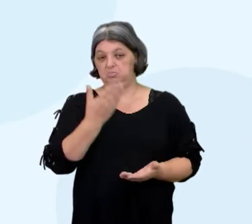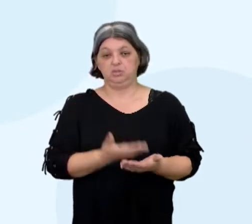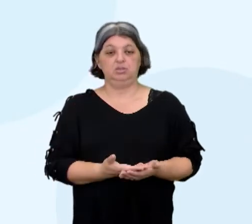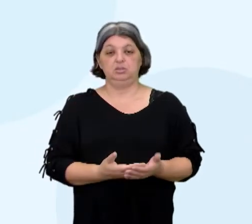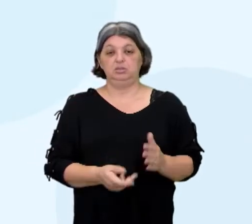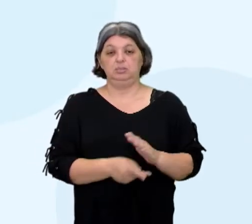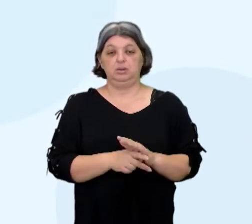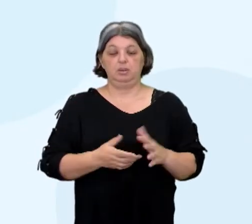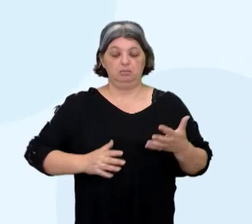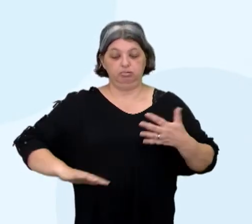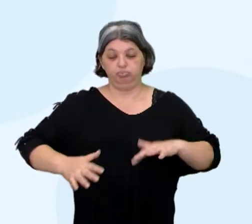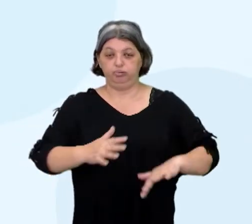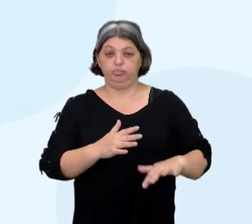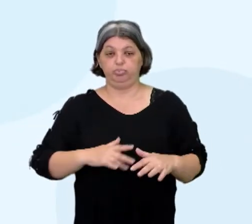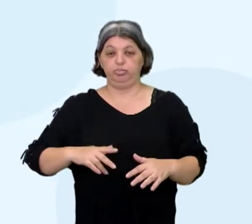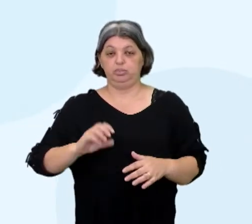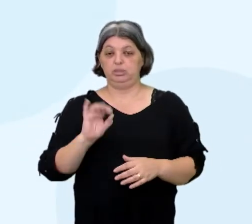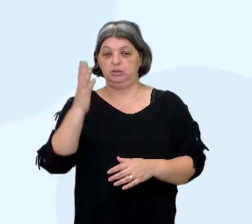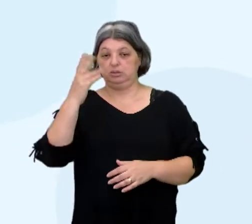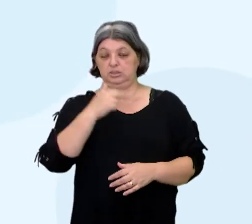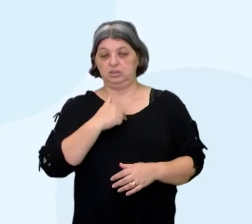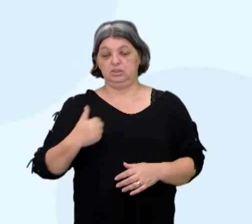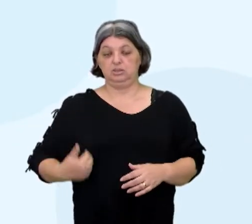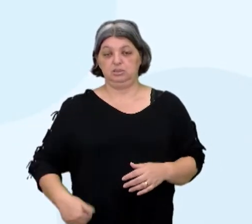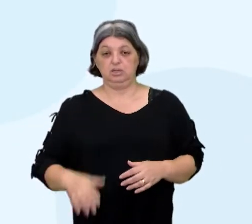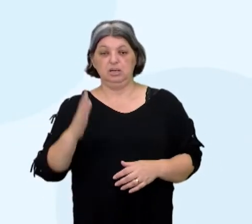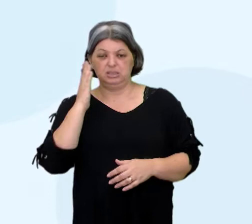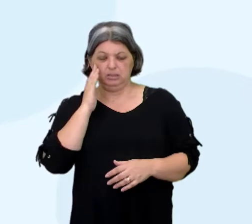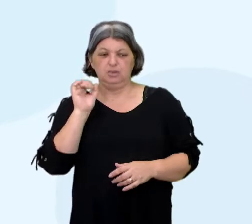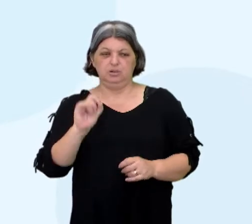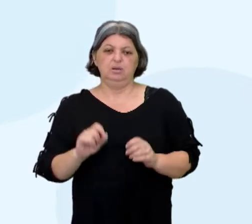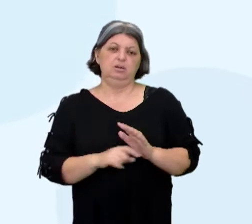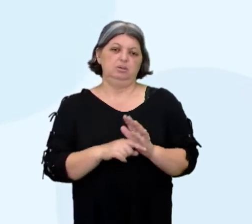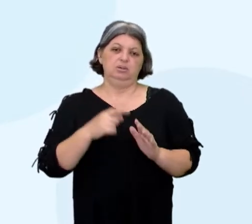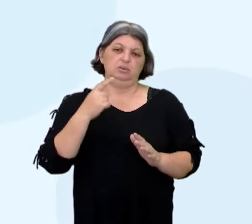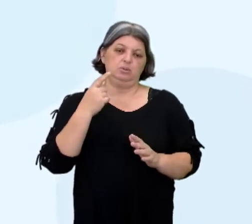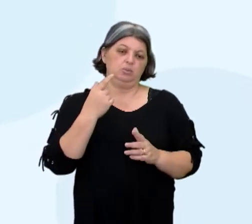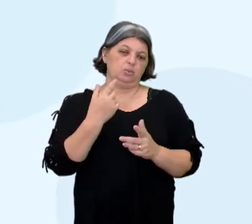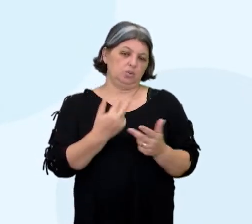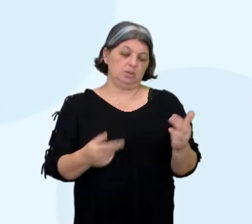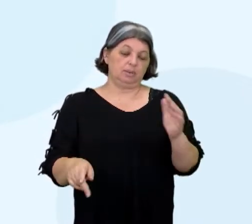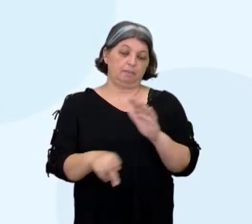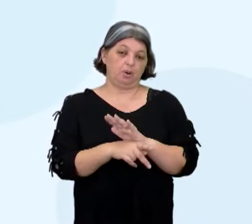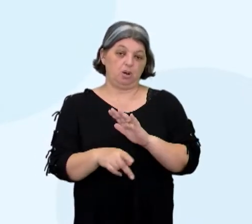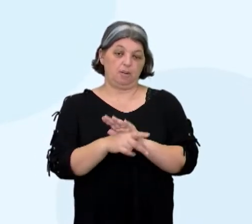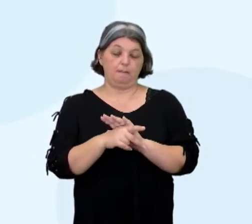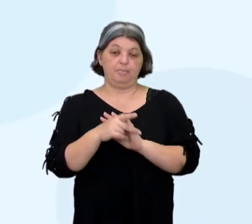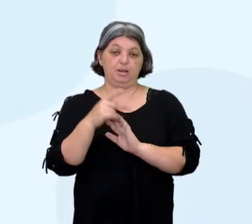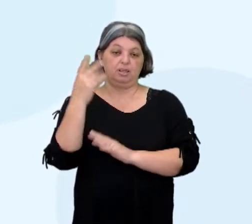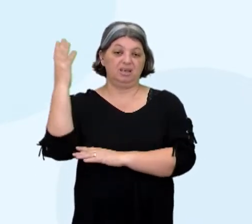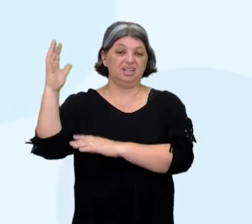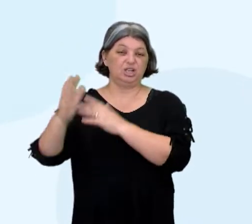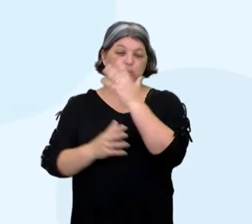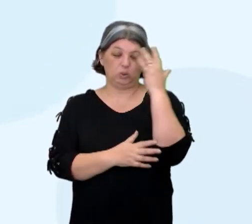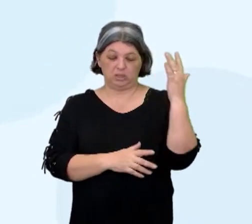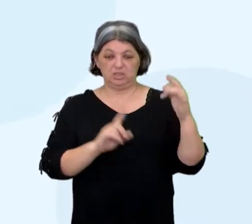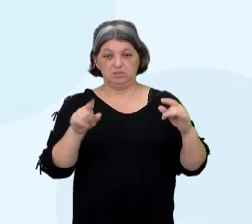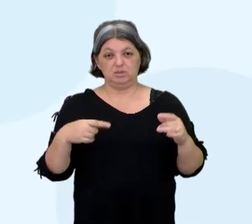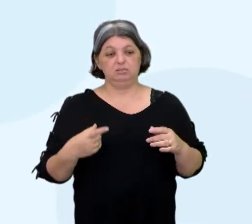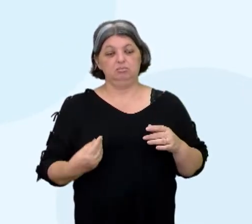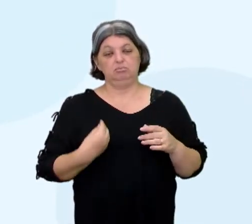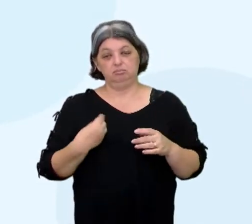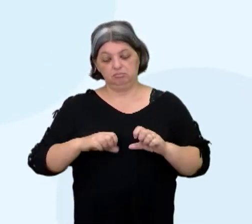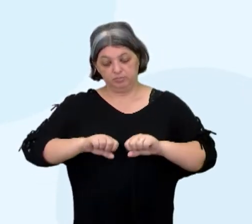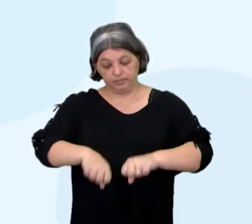os terremotos lá da China, né? Ele achava que esses eventos eram fenômenos naturais e dedicou boa parte de sua vida a estudá-los. Tanto